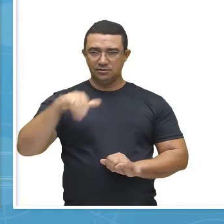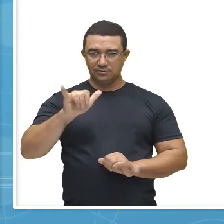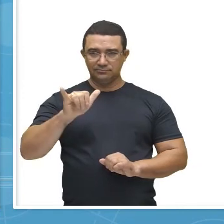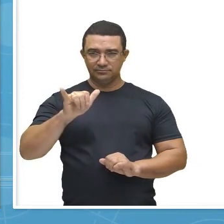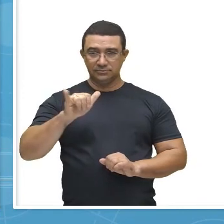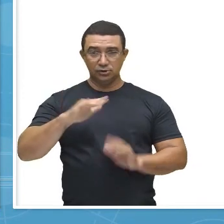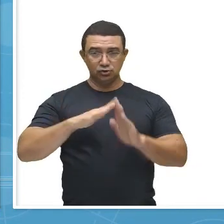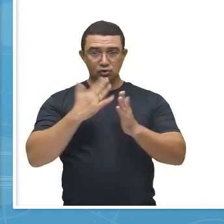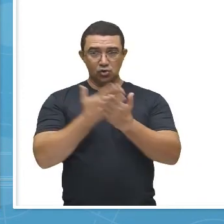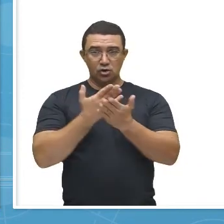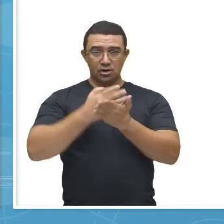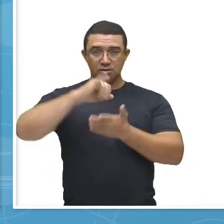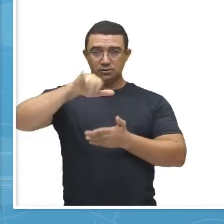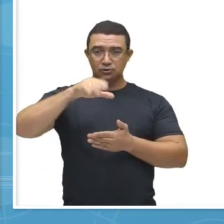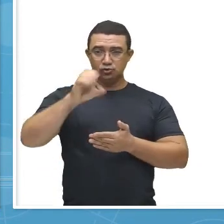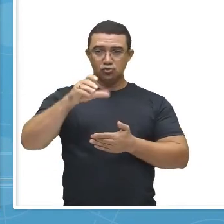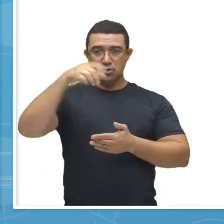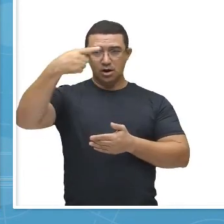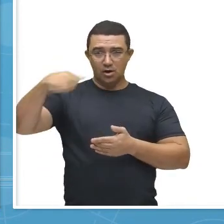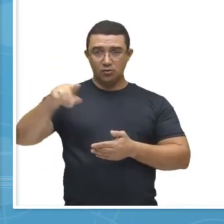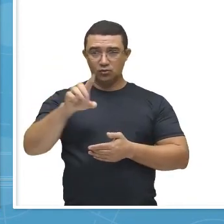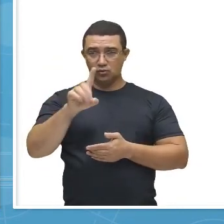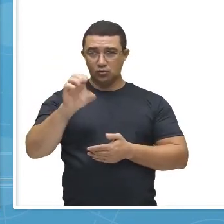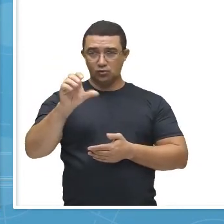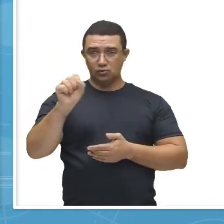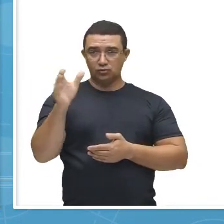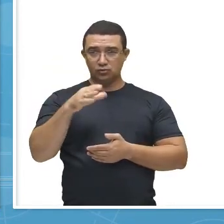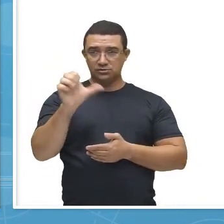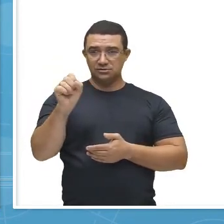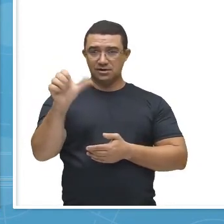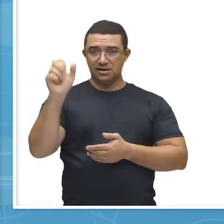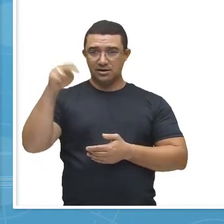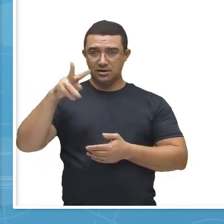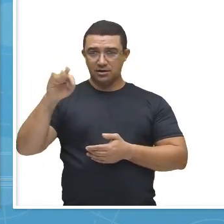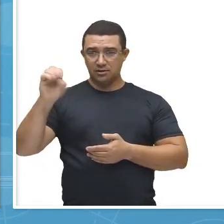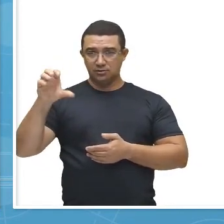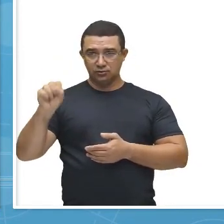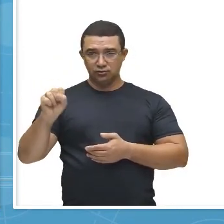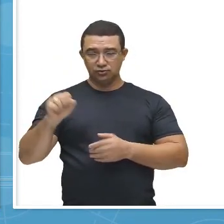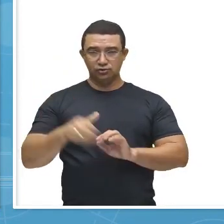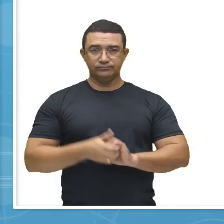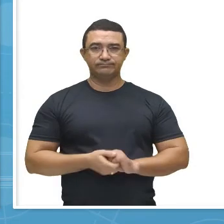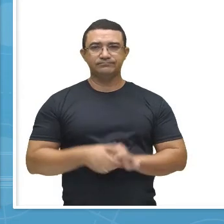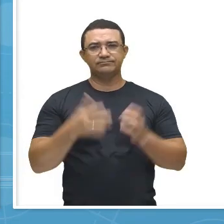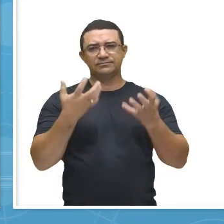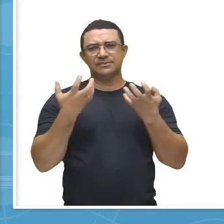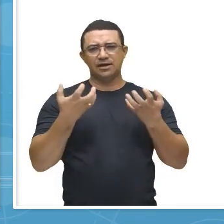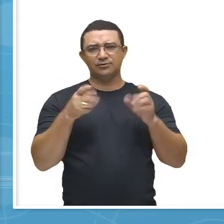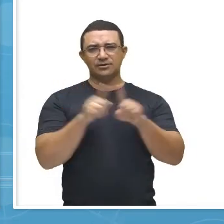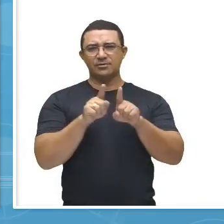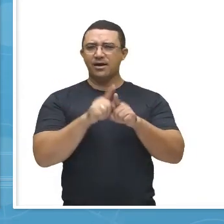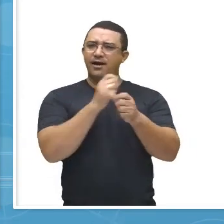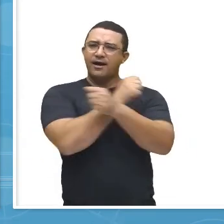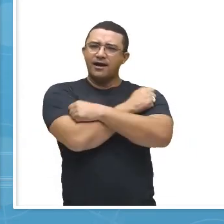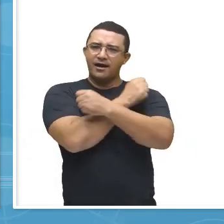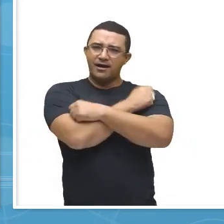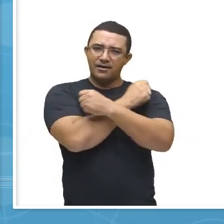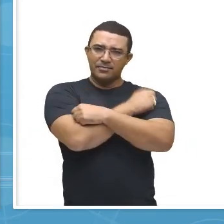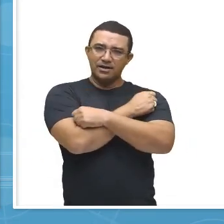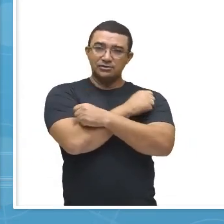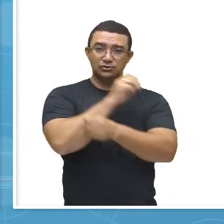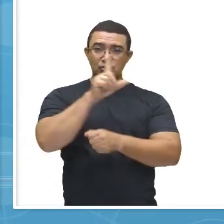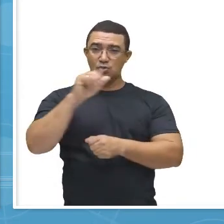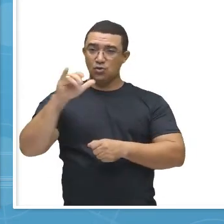João dos Santos Braga, o Gustavo Tavares, da Áurea Braga. Também quero mandar um abraço ao Luiz Carlos, da Escola Estadual Pedro